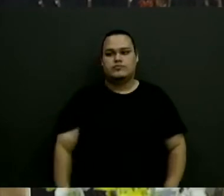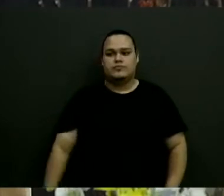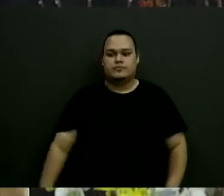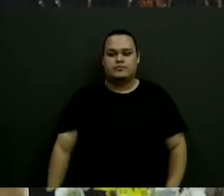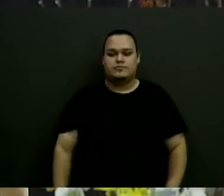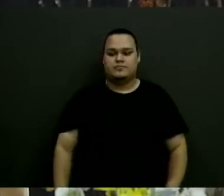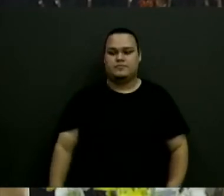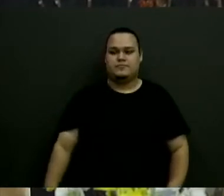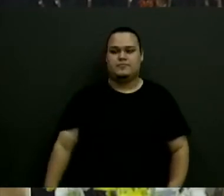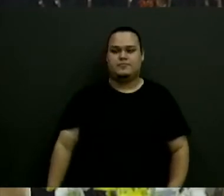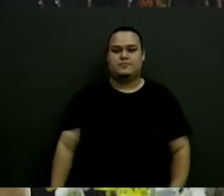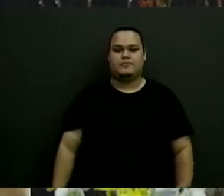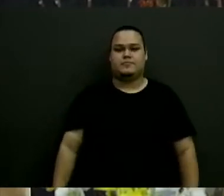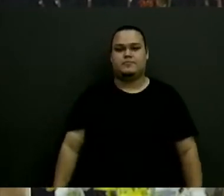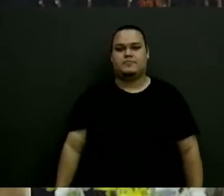Ele está aberto, mas não chega.